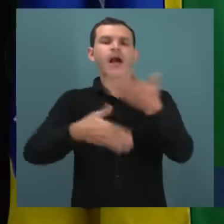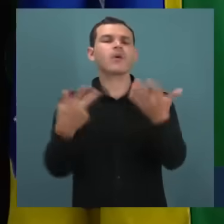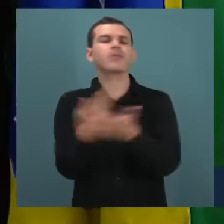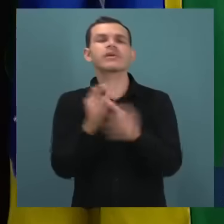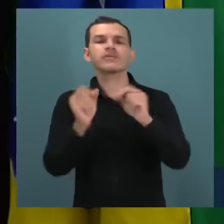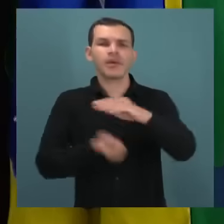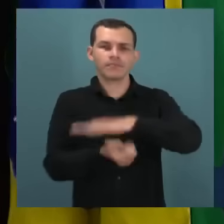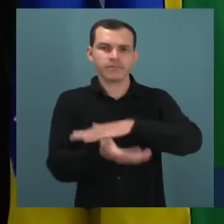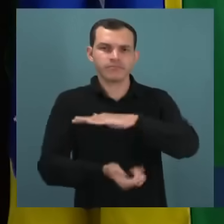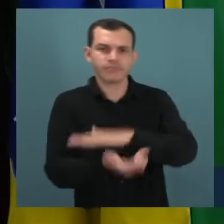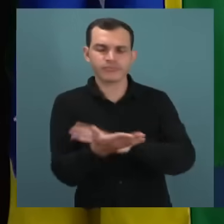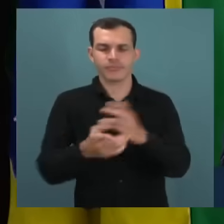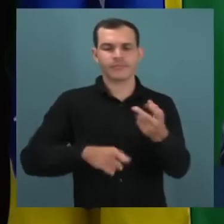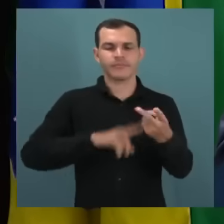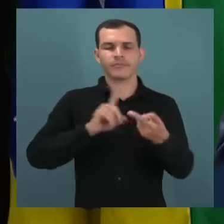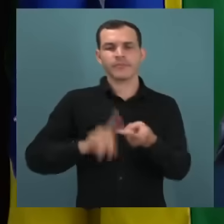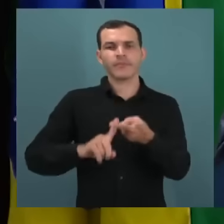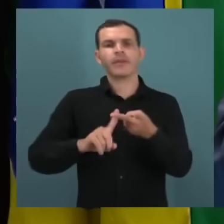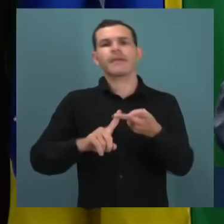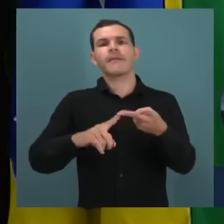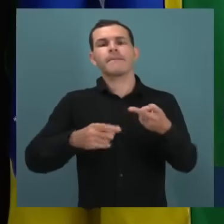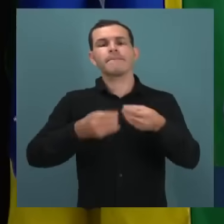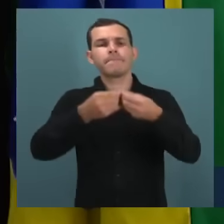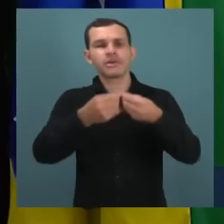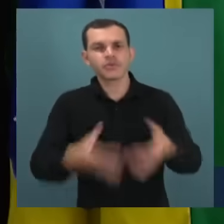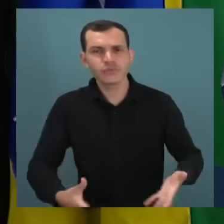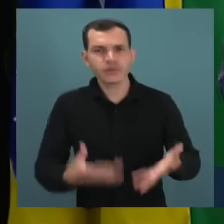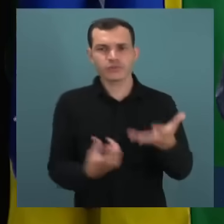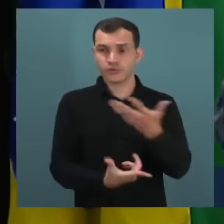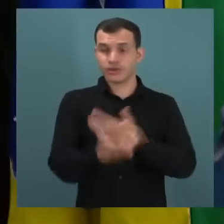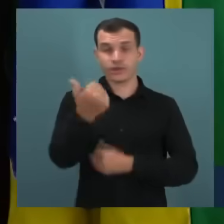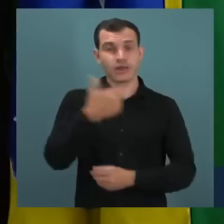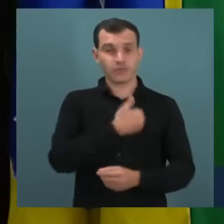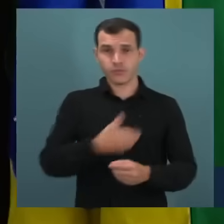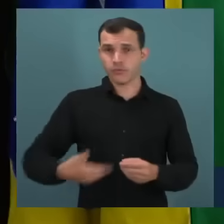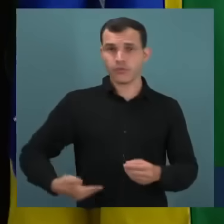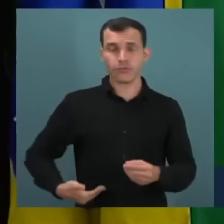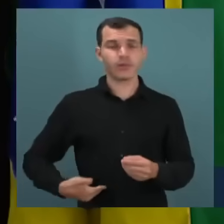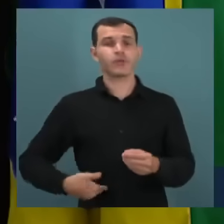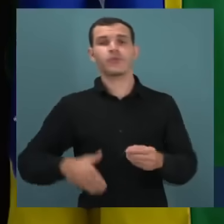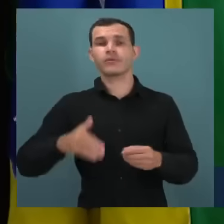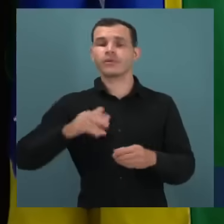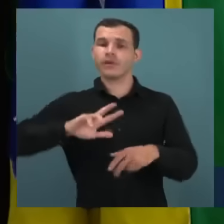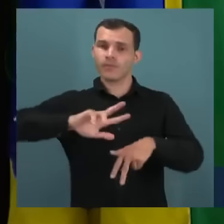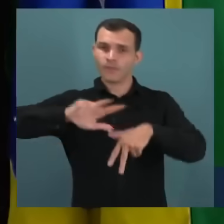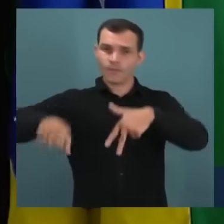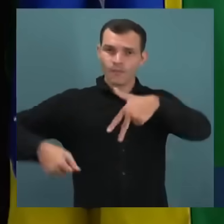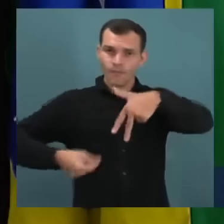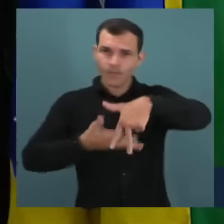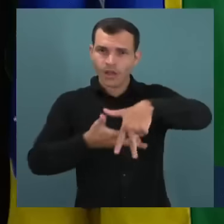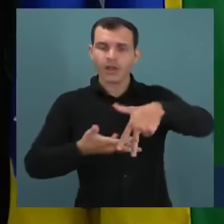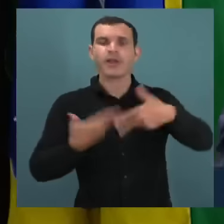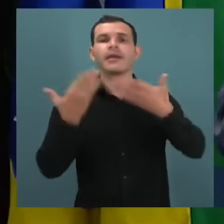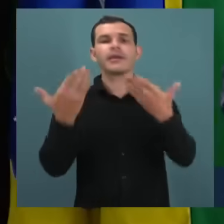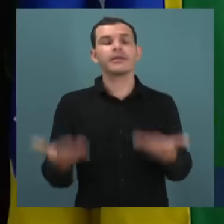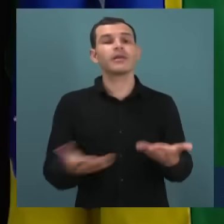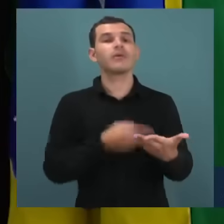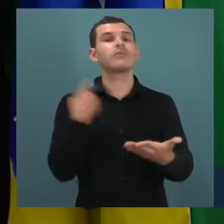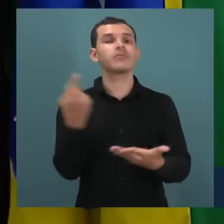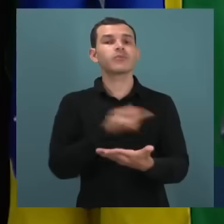prejuízo, o desvio do recurso público. Então, nós, ao contrário, defendemos que haja